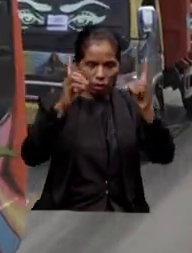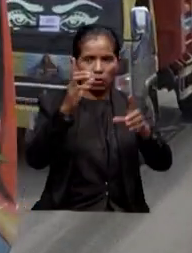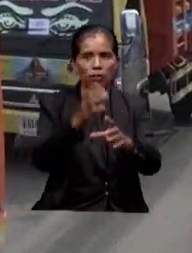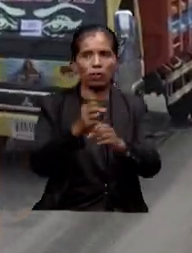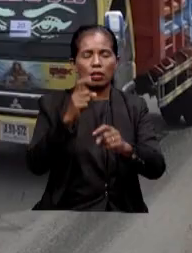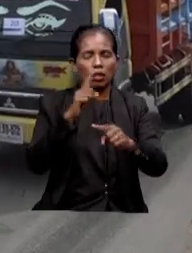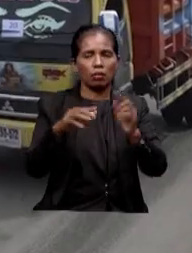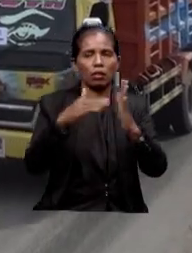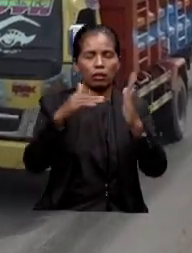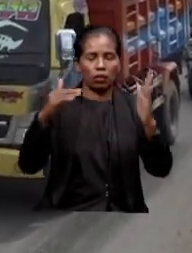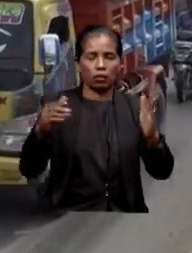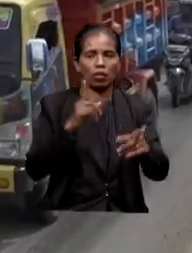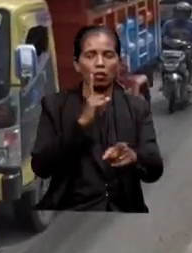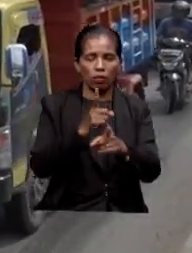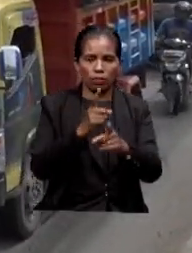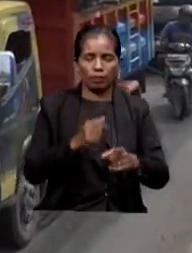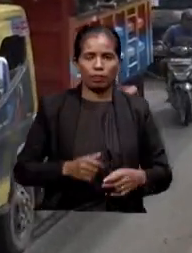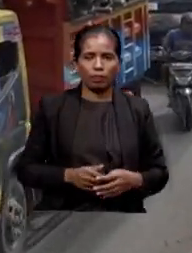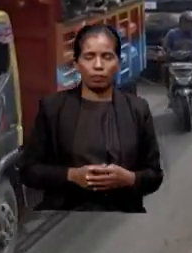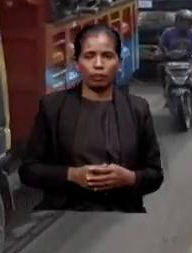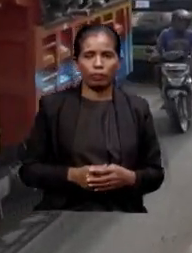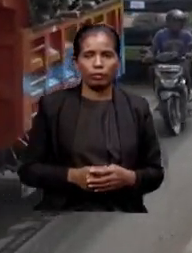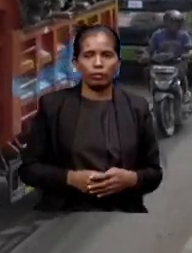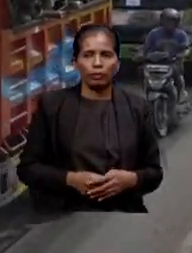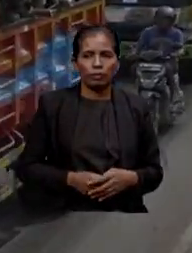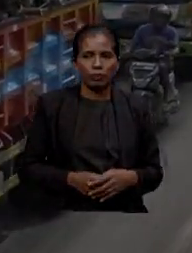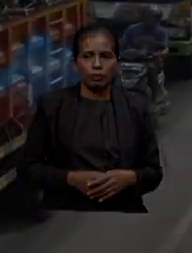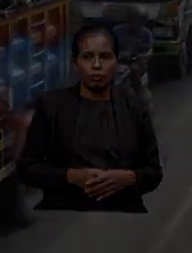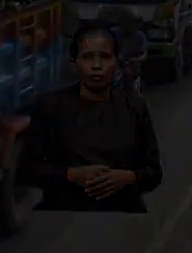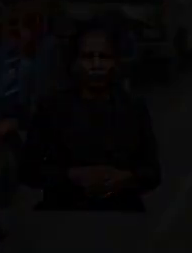contraditório ho realidade nebe iham Aderet Simenis, Benvini Simenis, GMN.